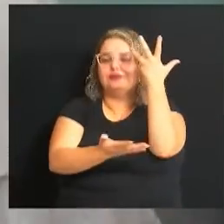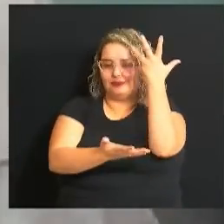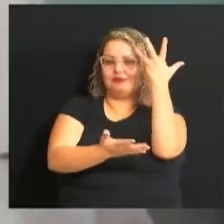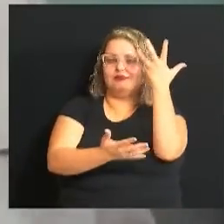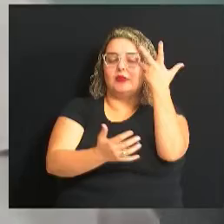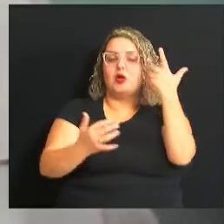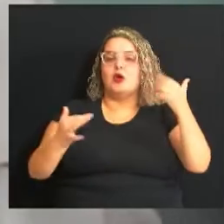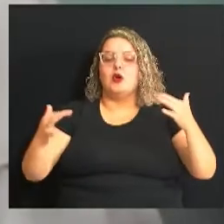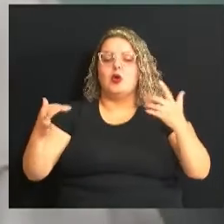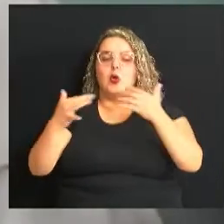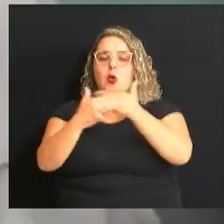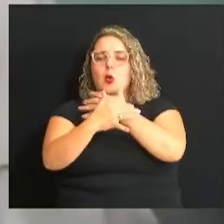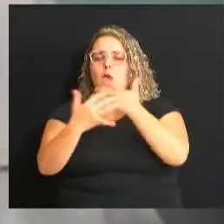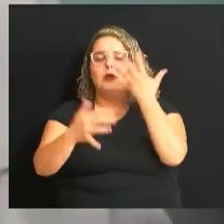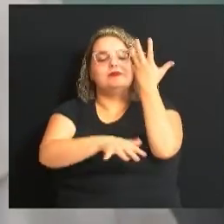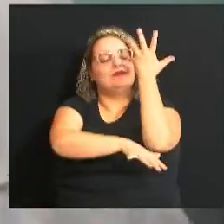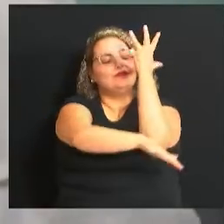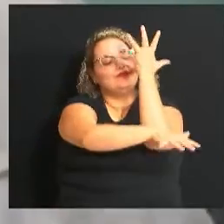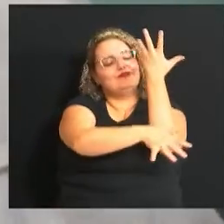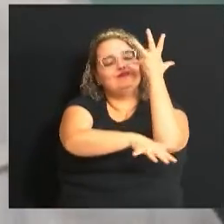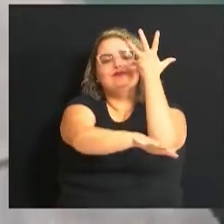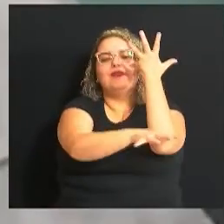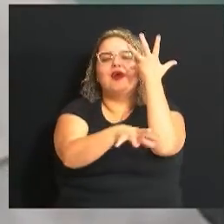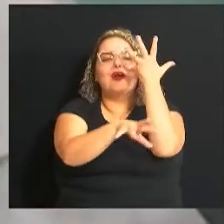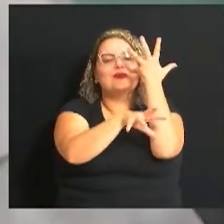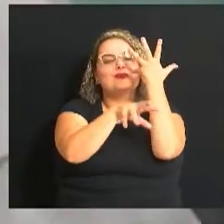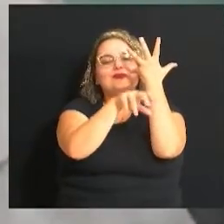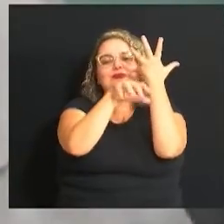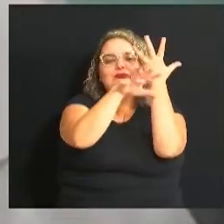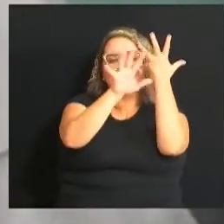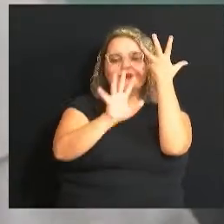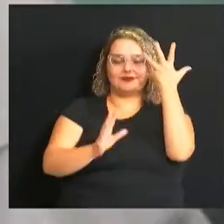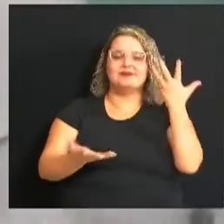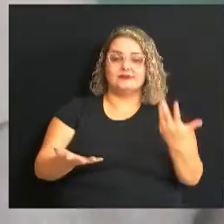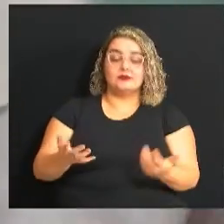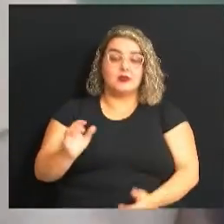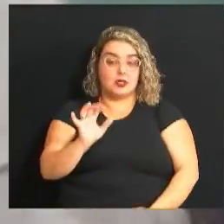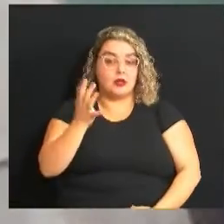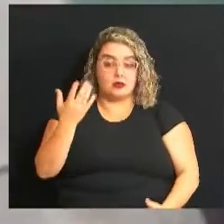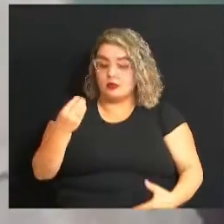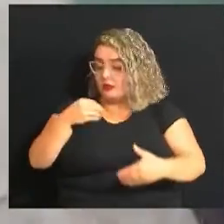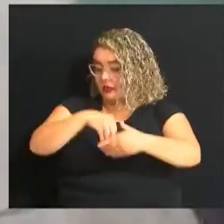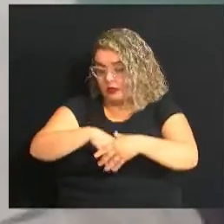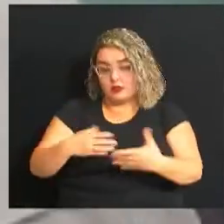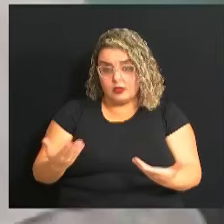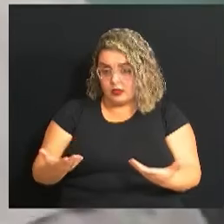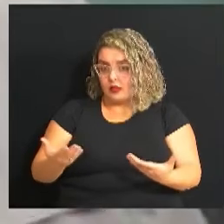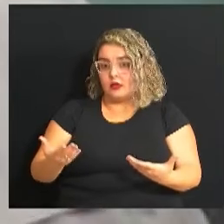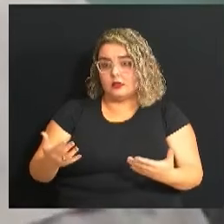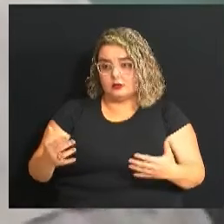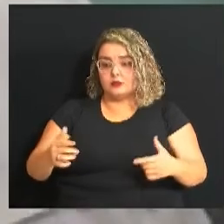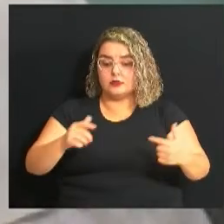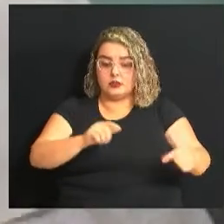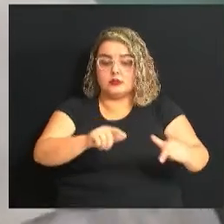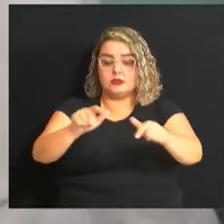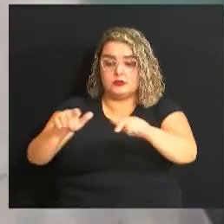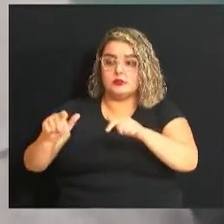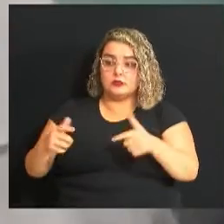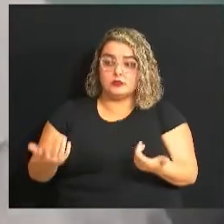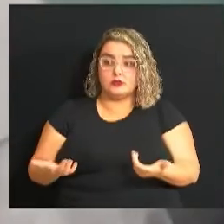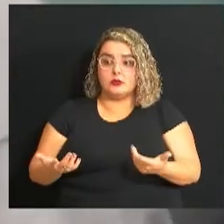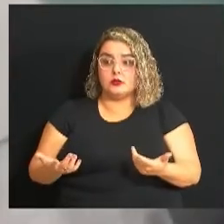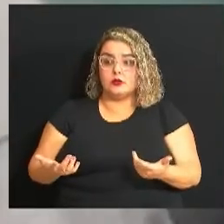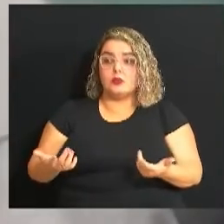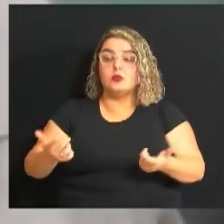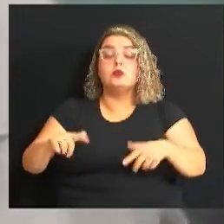arbóreos, e essas interações entre as árvores acontecem tem que acontecer dentro desses espaços, né, onde mais